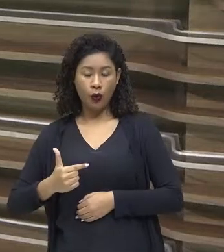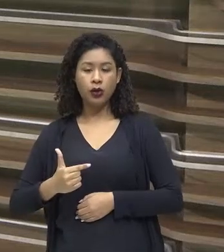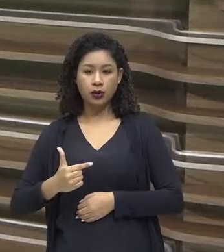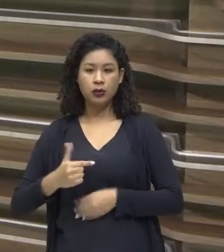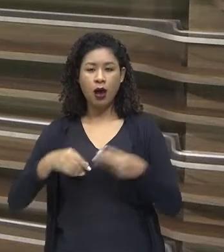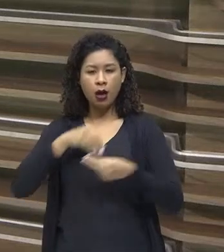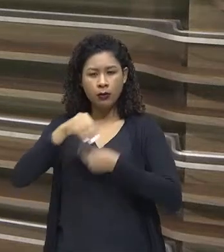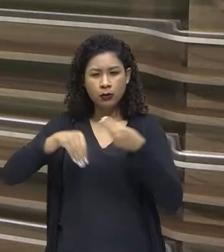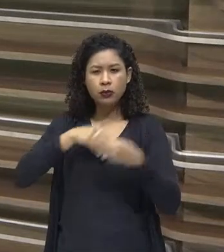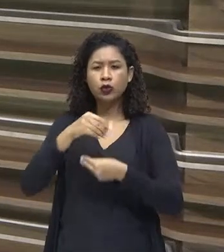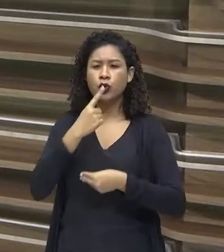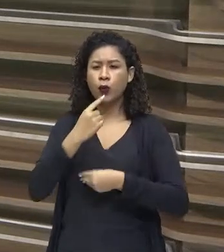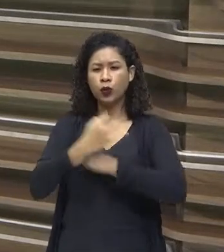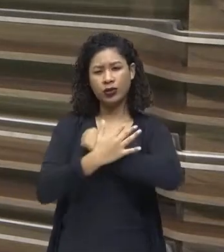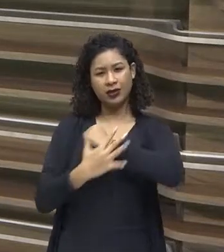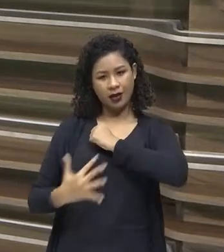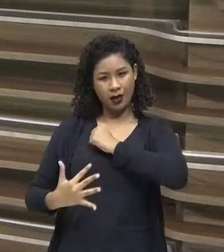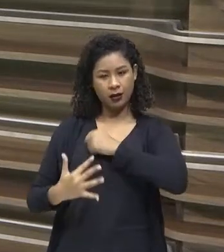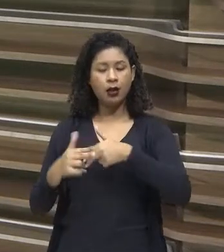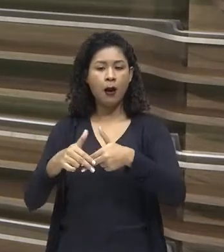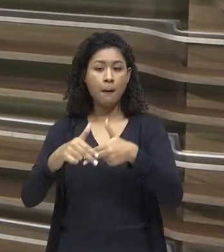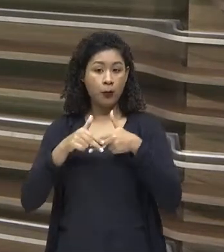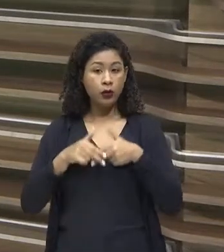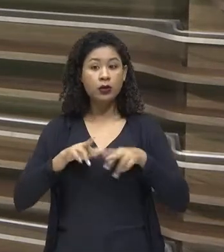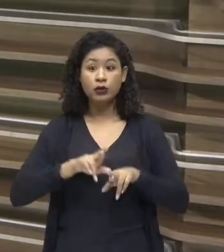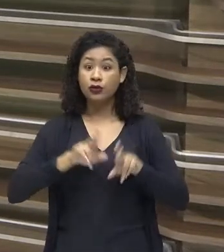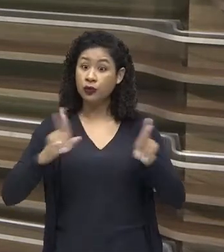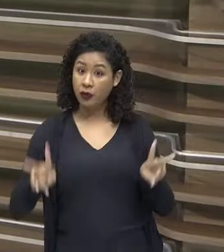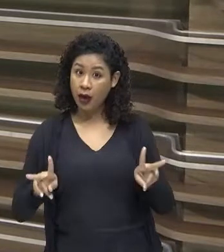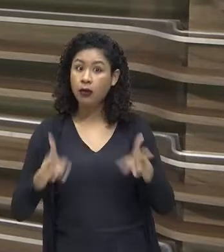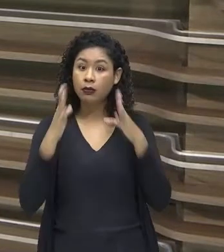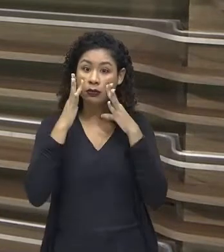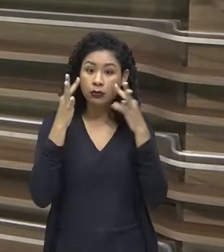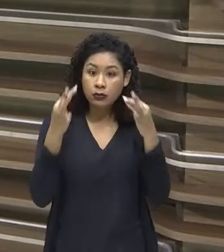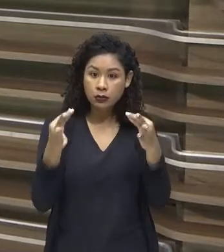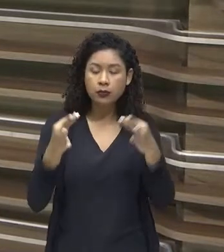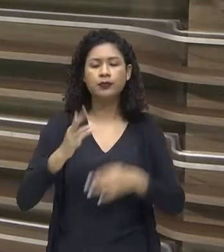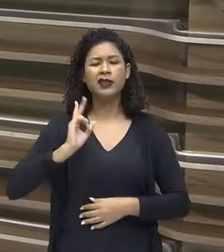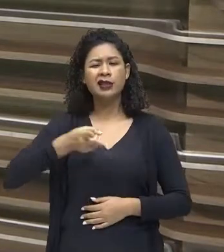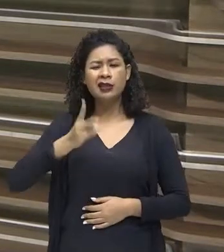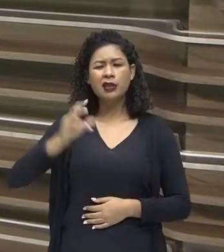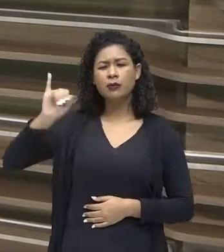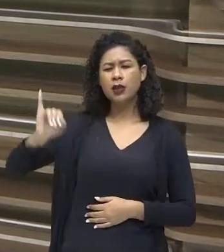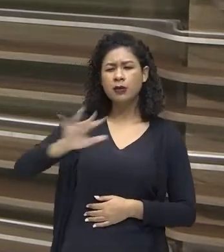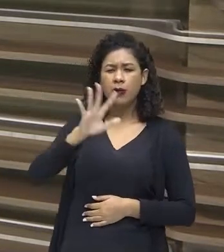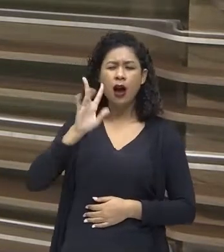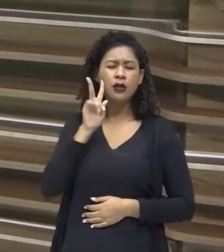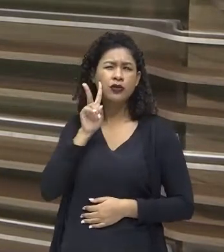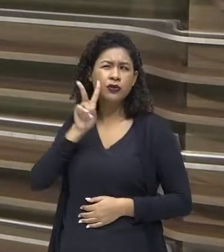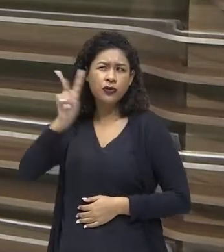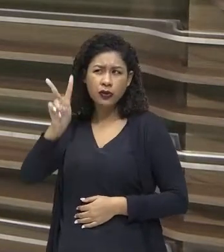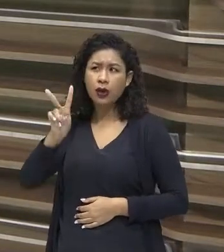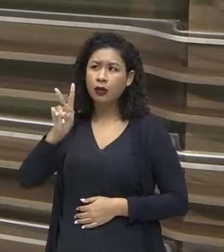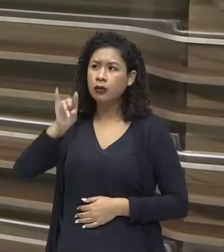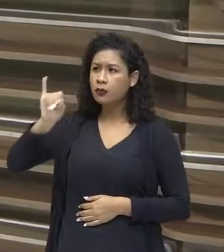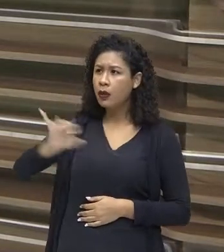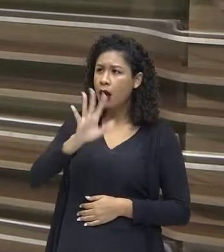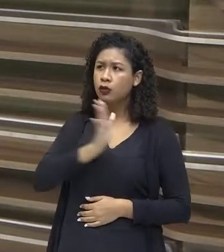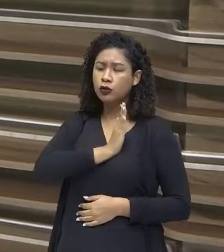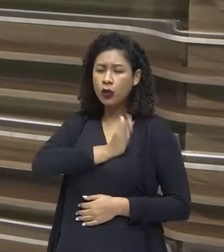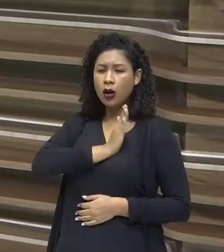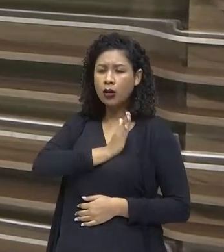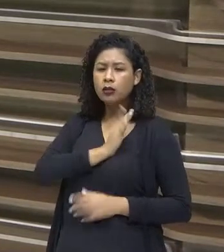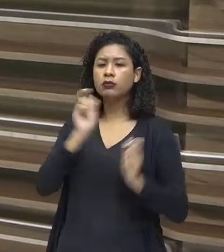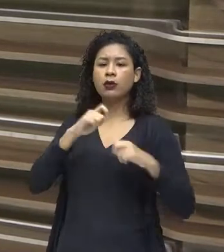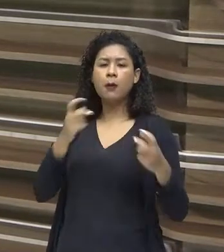coração. Tá? Então, a gente vai ter essa diferença. Sempre que a gente observar uma imagem do sistema cardiovascular, a artéria é representada